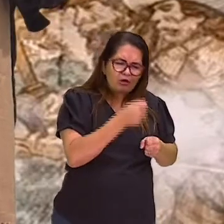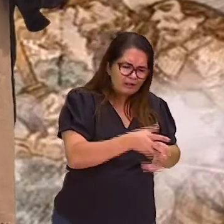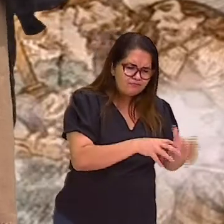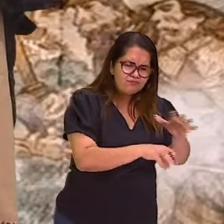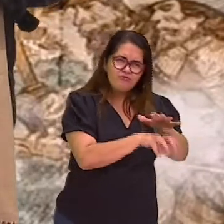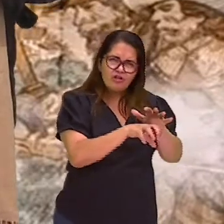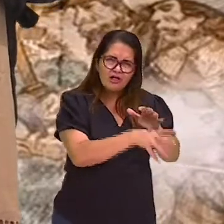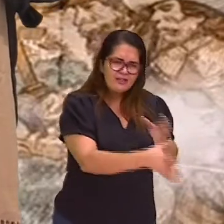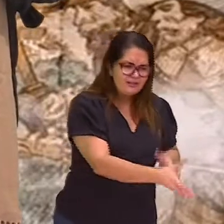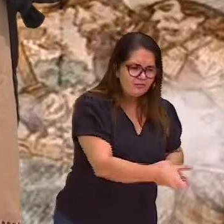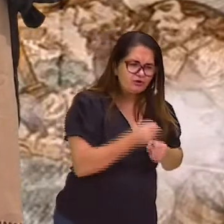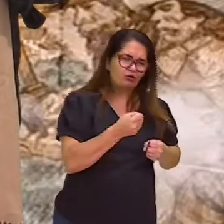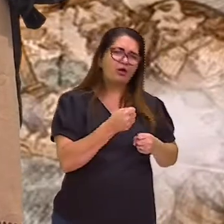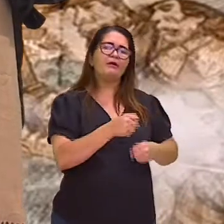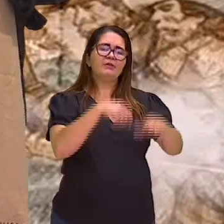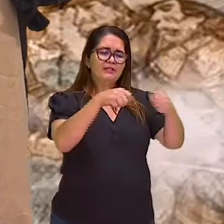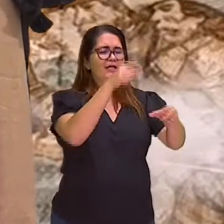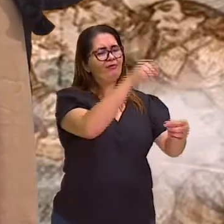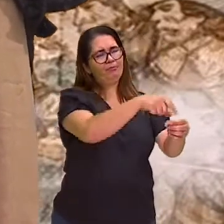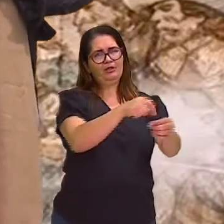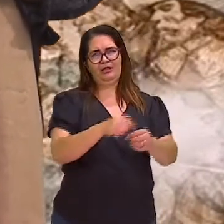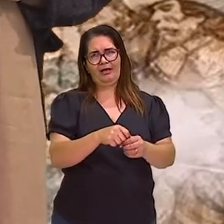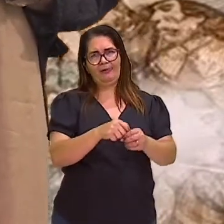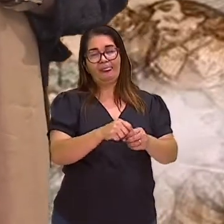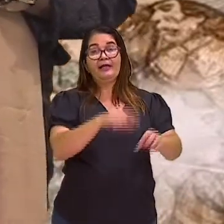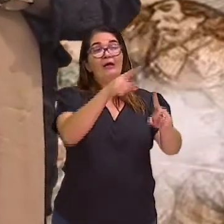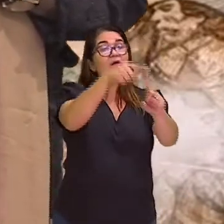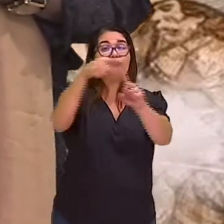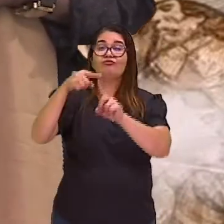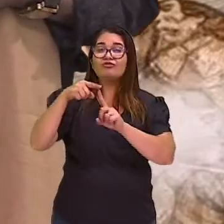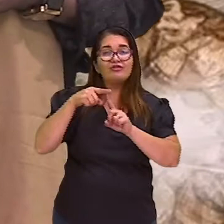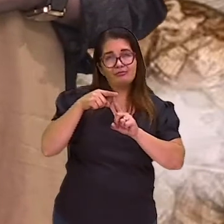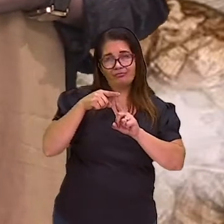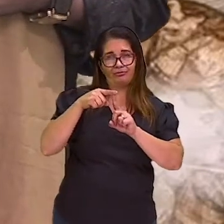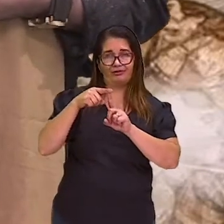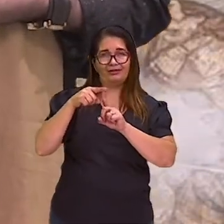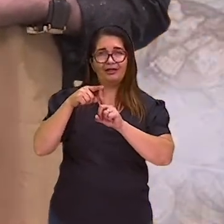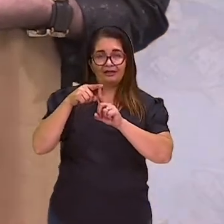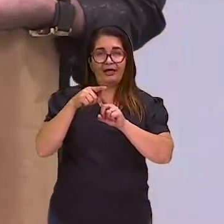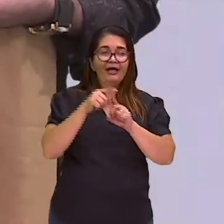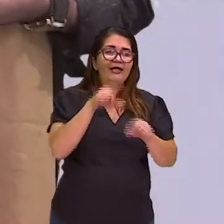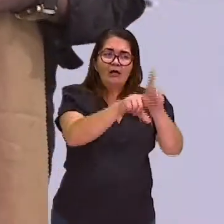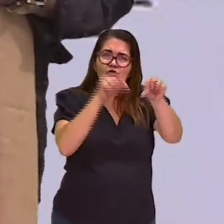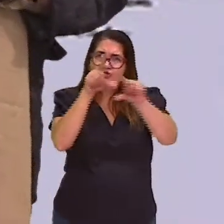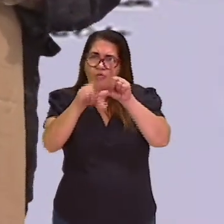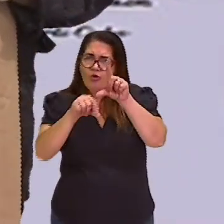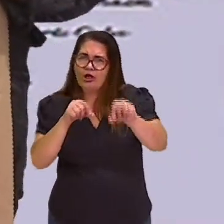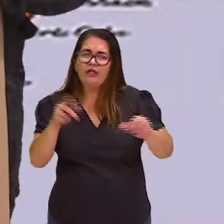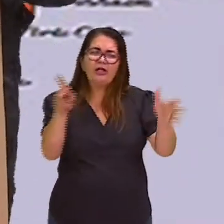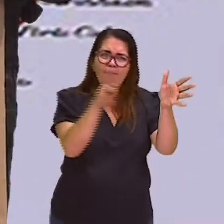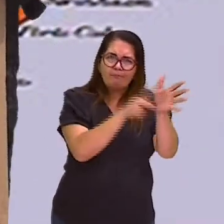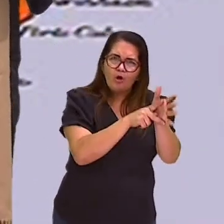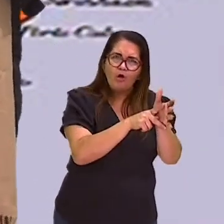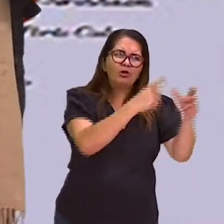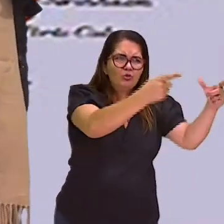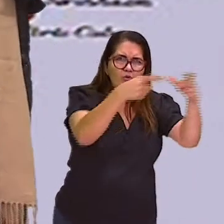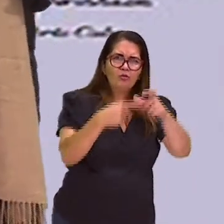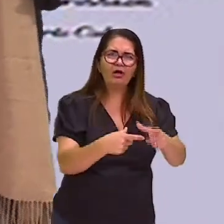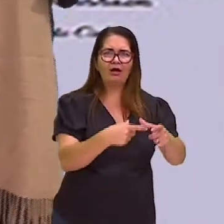florescimento no Nordeste brasileiro, um florescimento também cultural, como nós vamos ver. Maurício também incentivou a vinda de